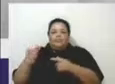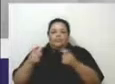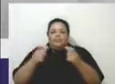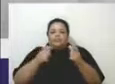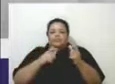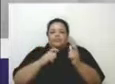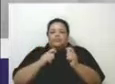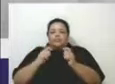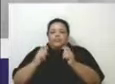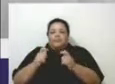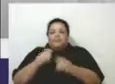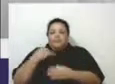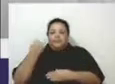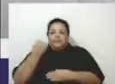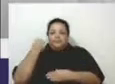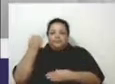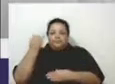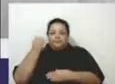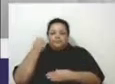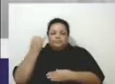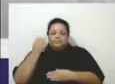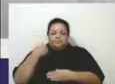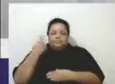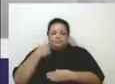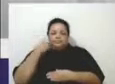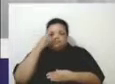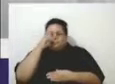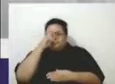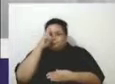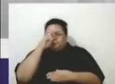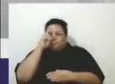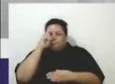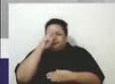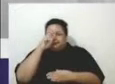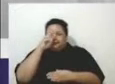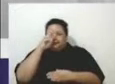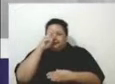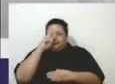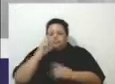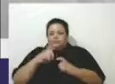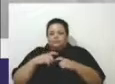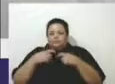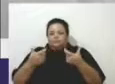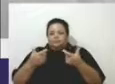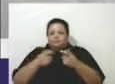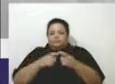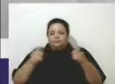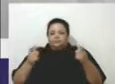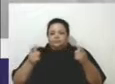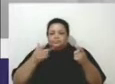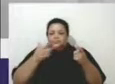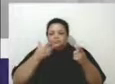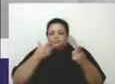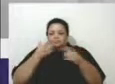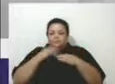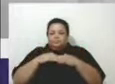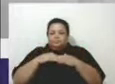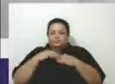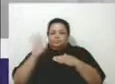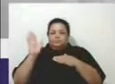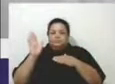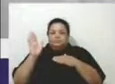e é importante que a gente lembre eh é claro que ações maiores para falar mais sobre esse assunto